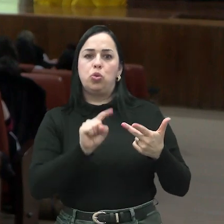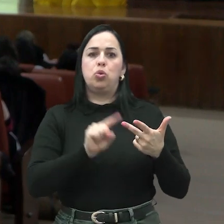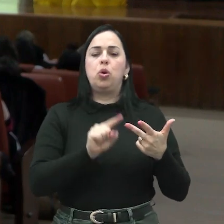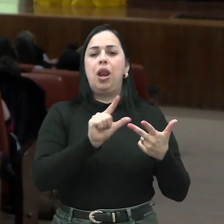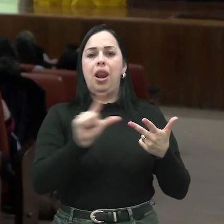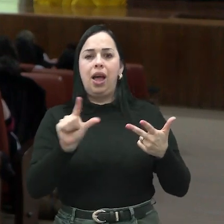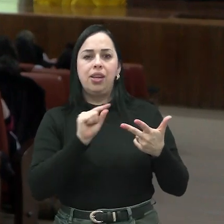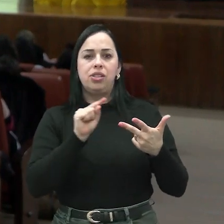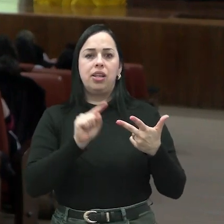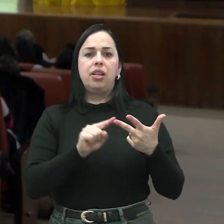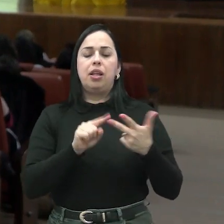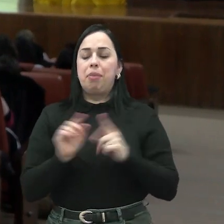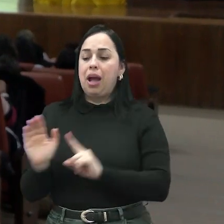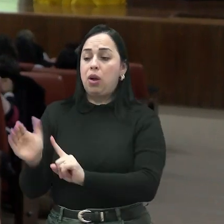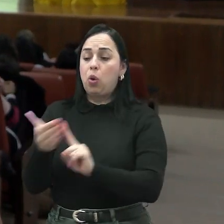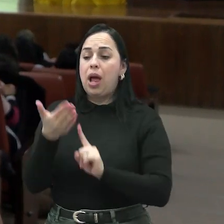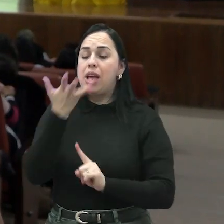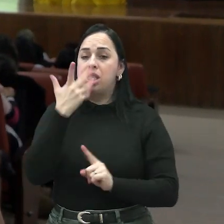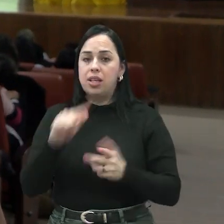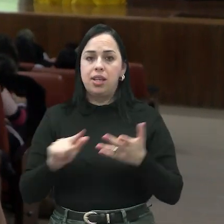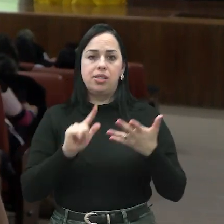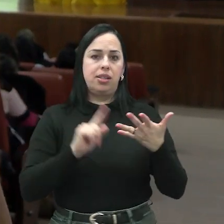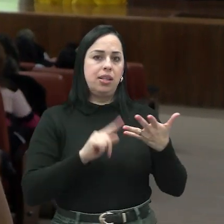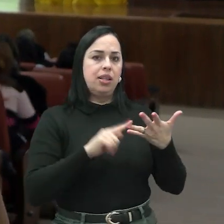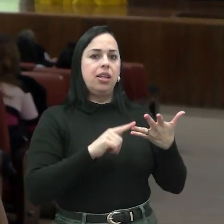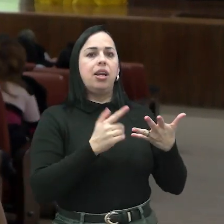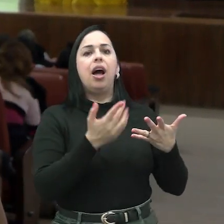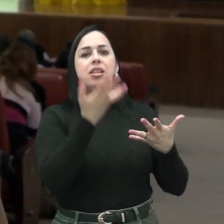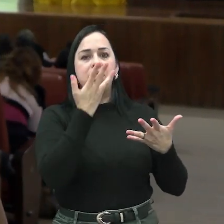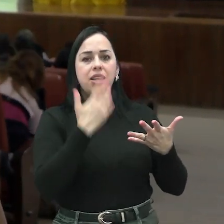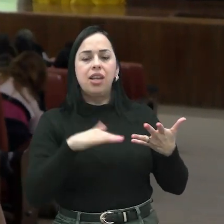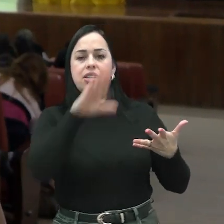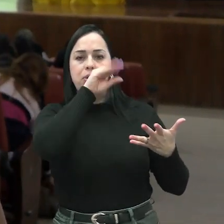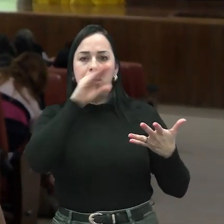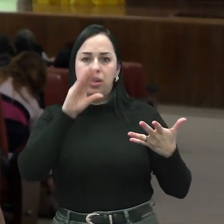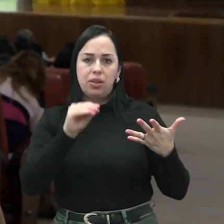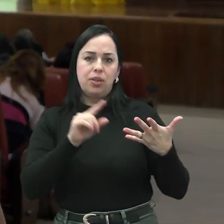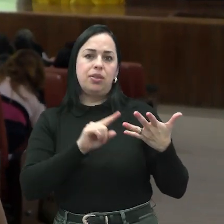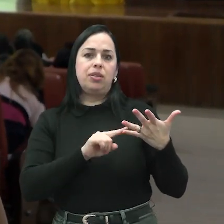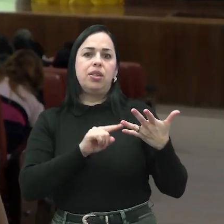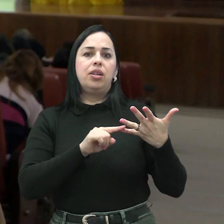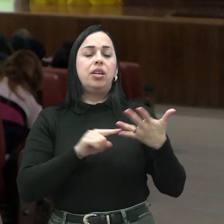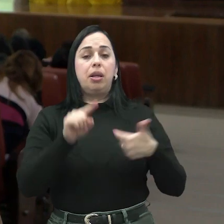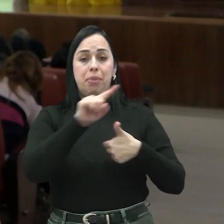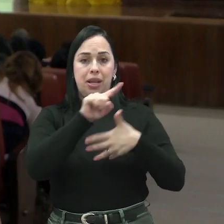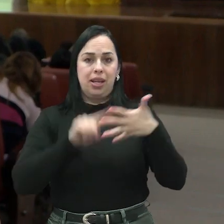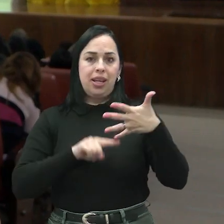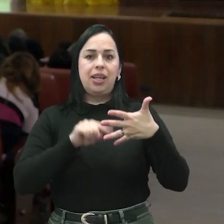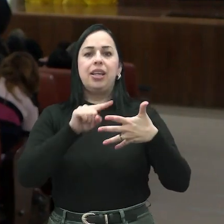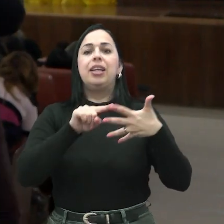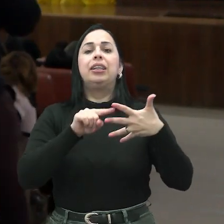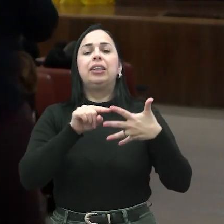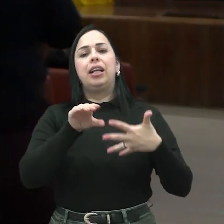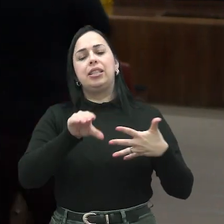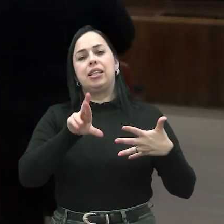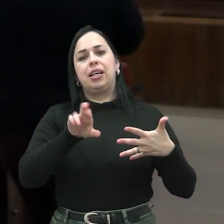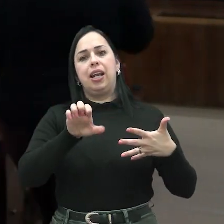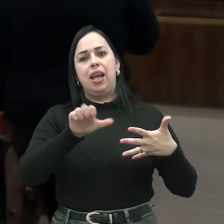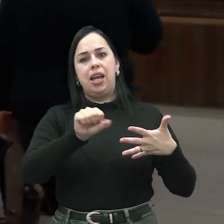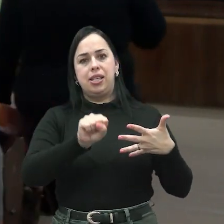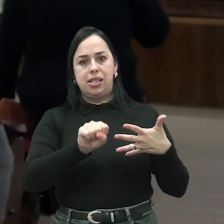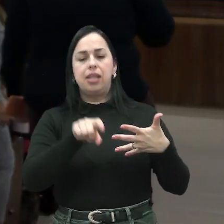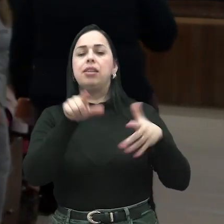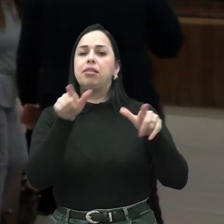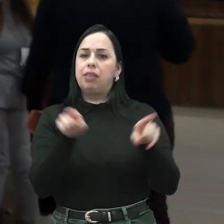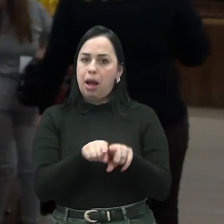do Idoso Leste, acolhimento de crianças de 7 a 12 anos, de adolescentes de 12 a 18 e os 3 CREAs também que existem no